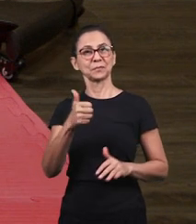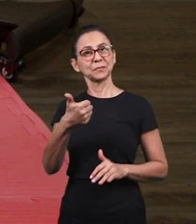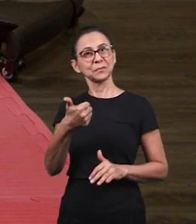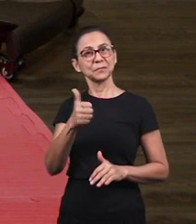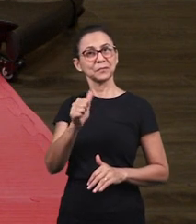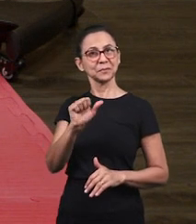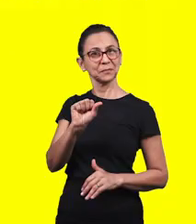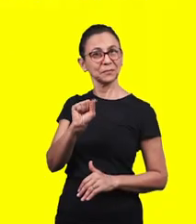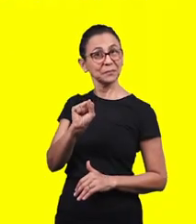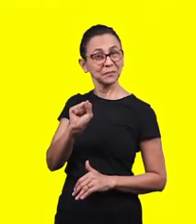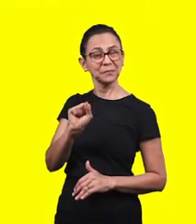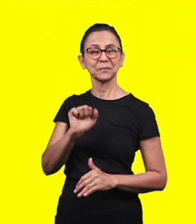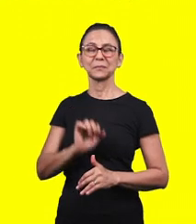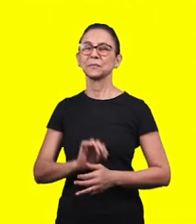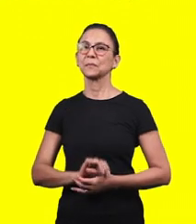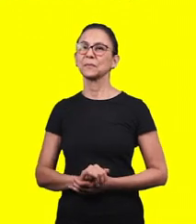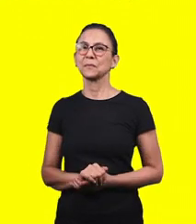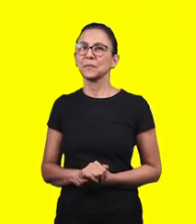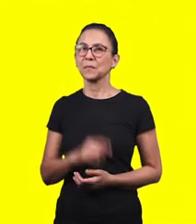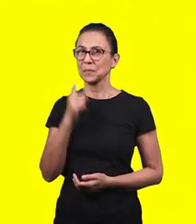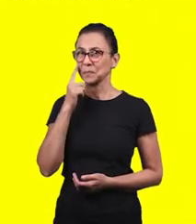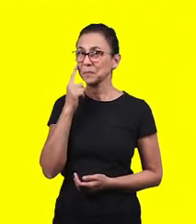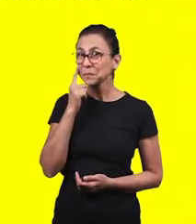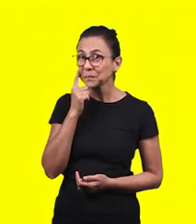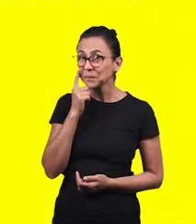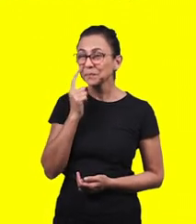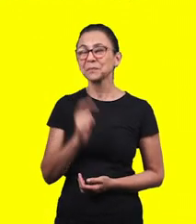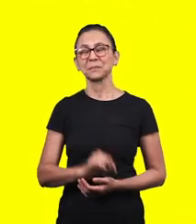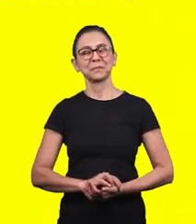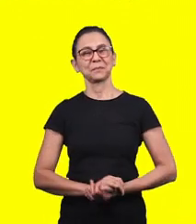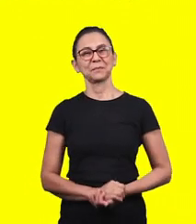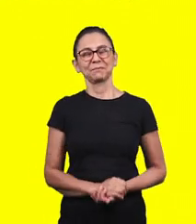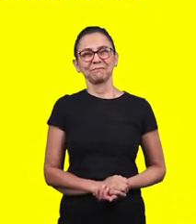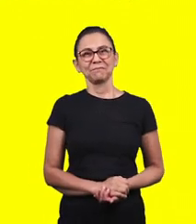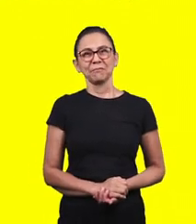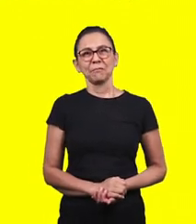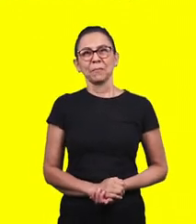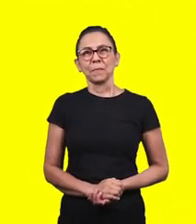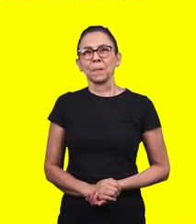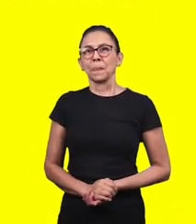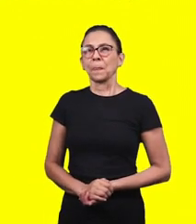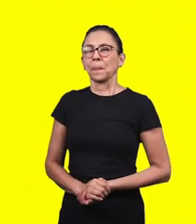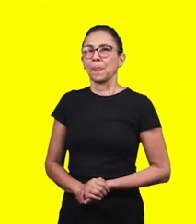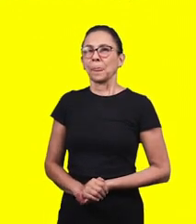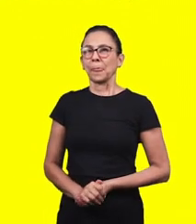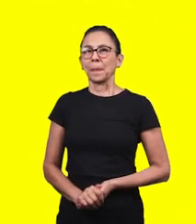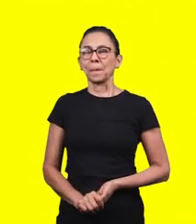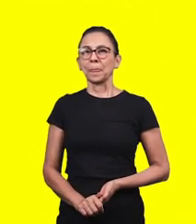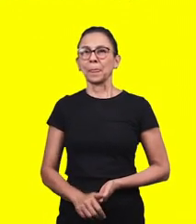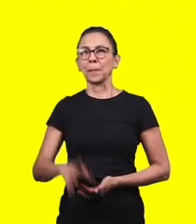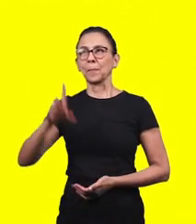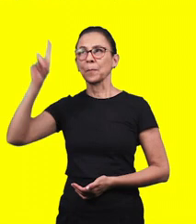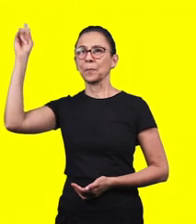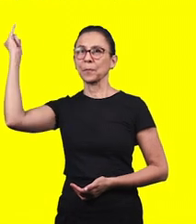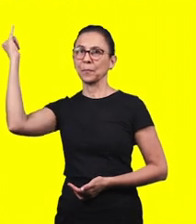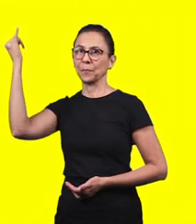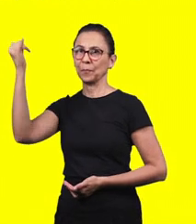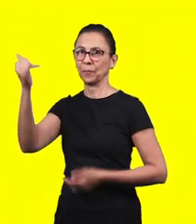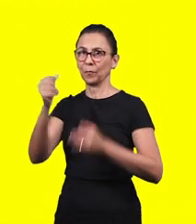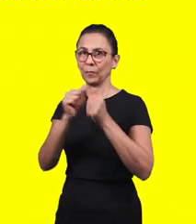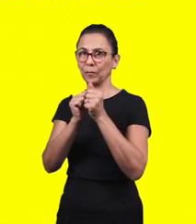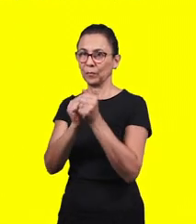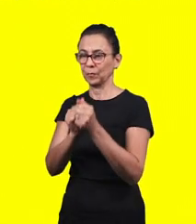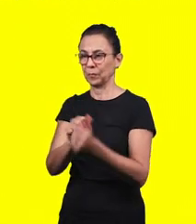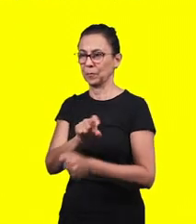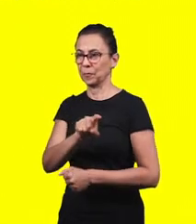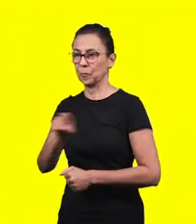no versículo 18. E a palavra do Senhor diz assim: mas contigo estabelecerei o